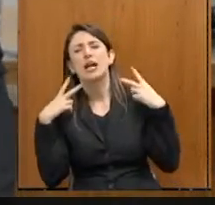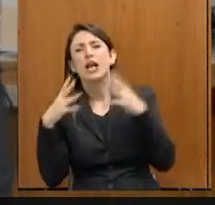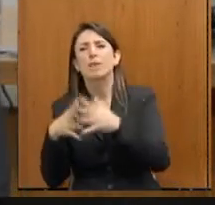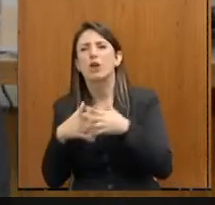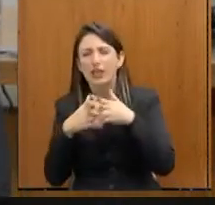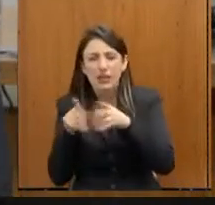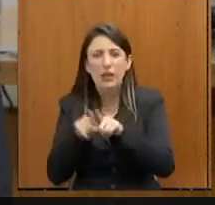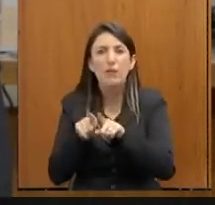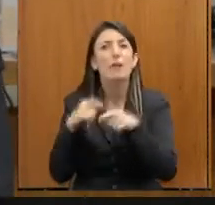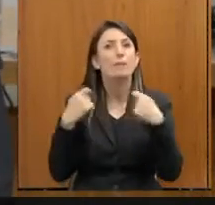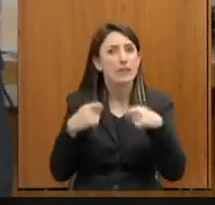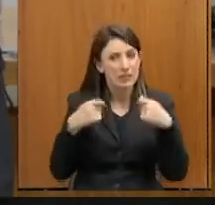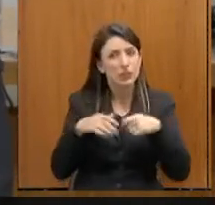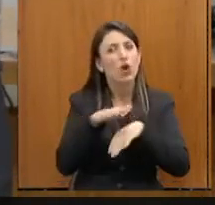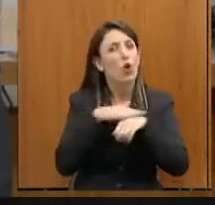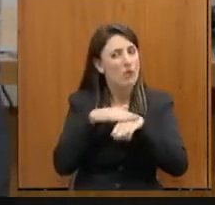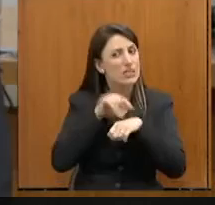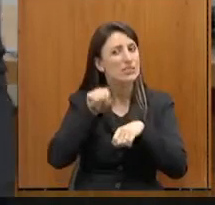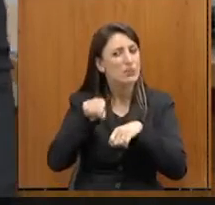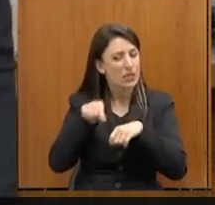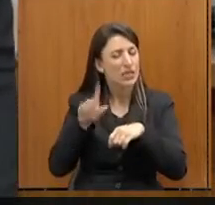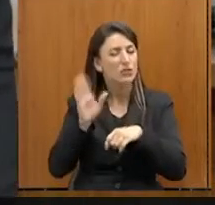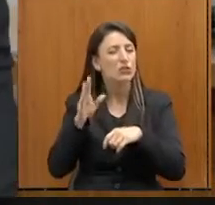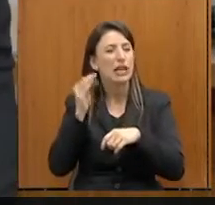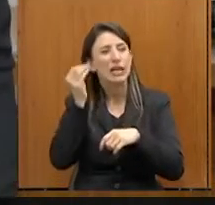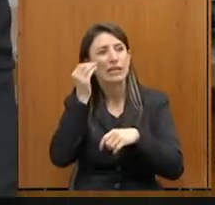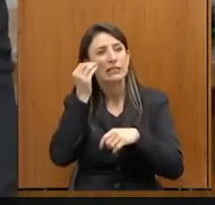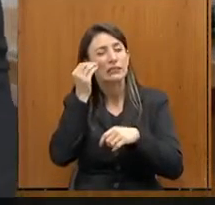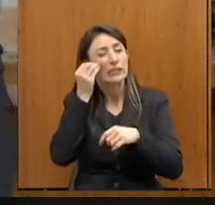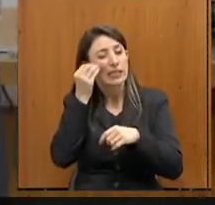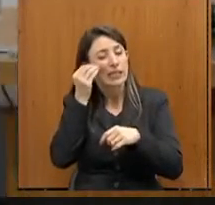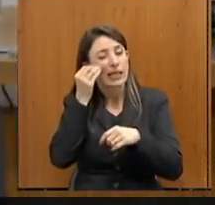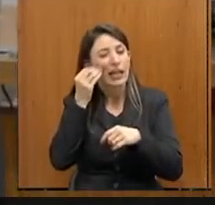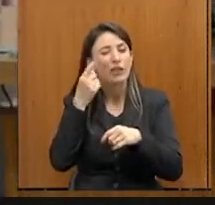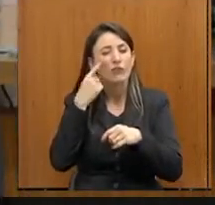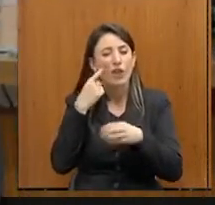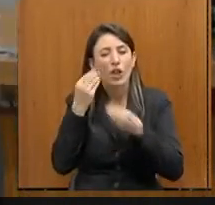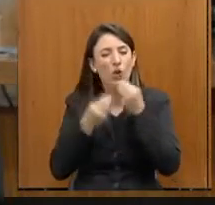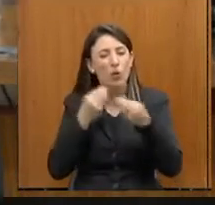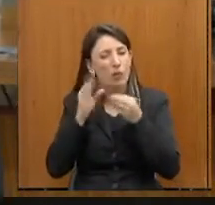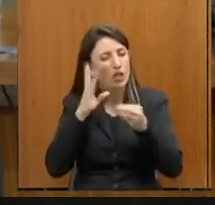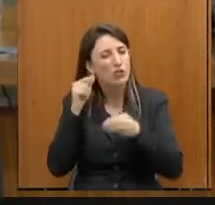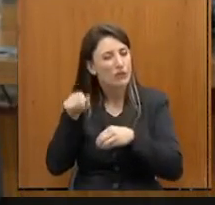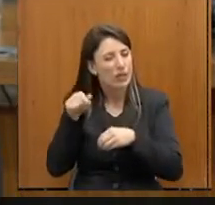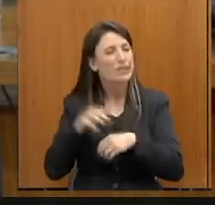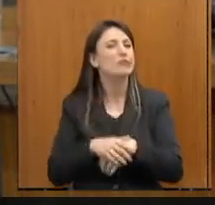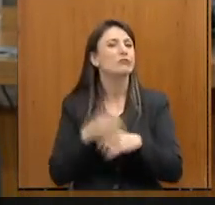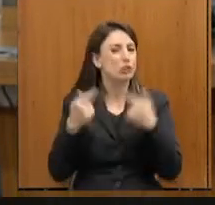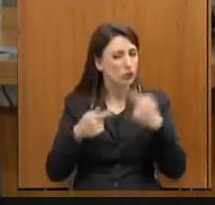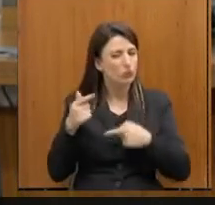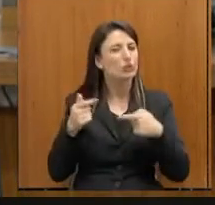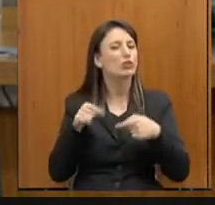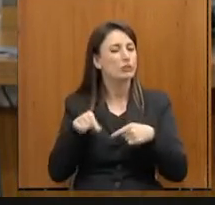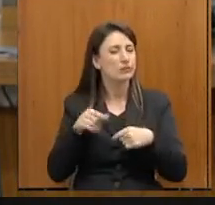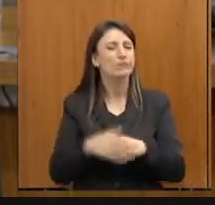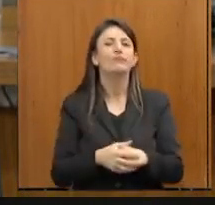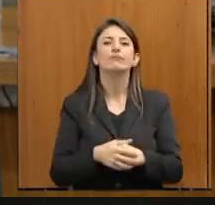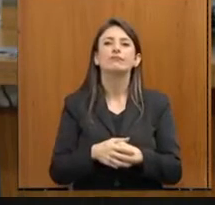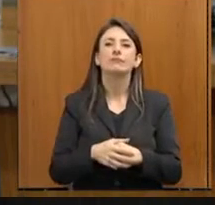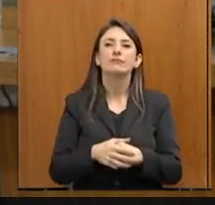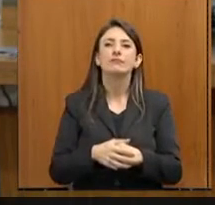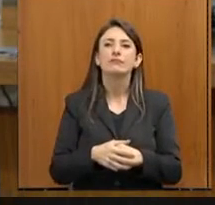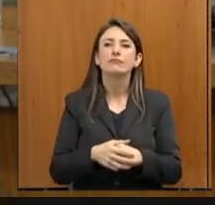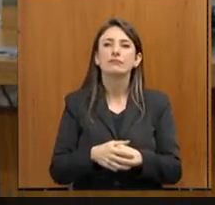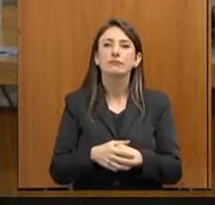preciso conversar sobre isso já comecei a olhar a solução para isso para gente discutir juntos então assim é